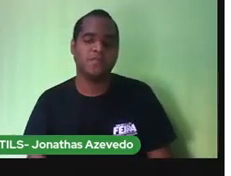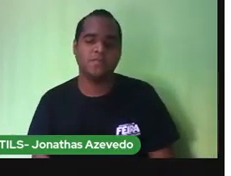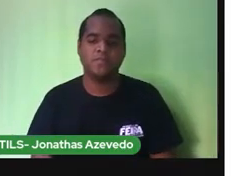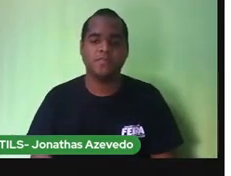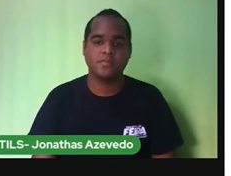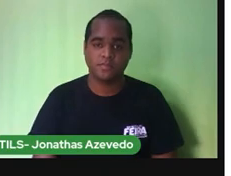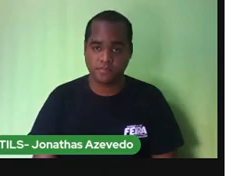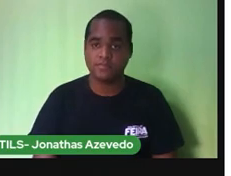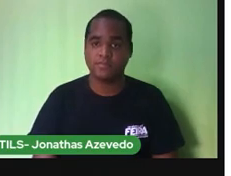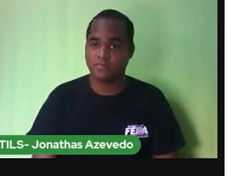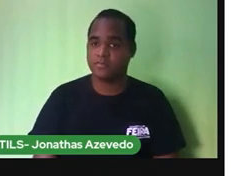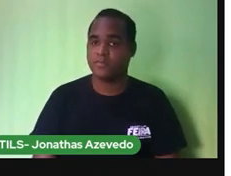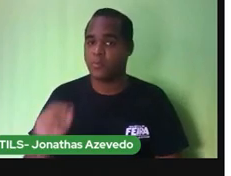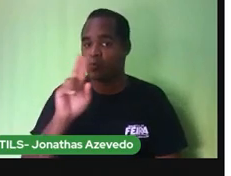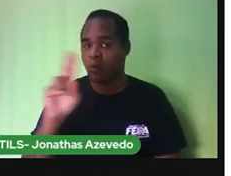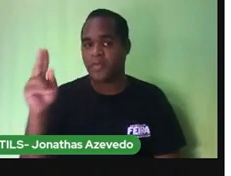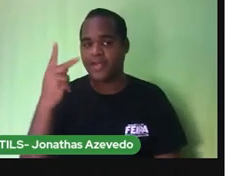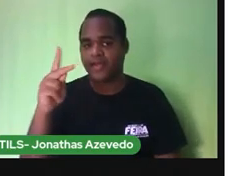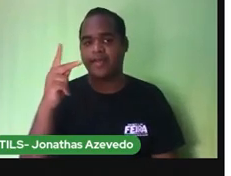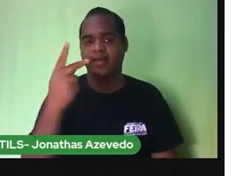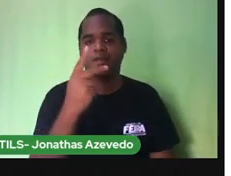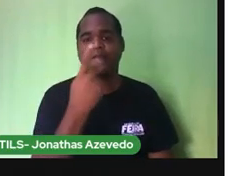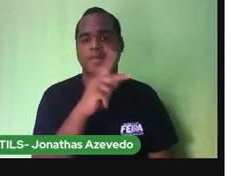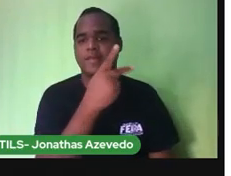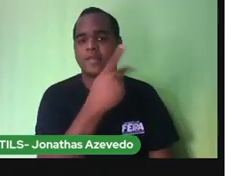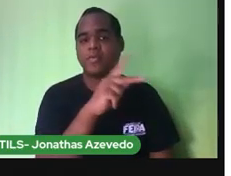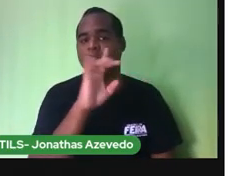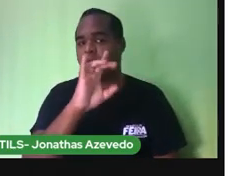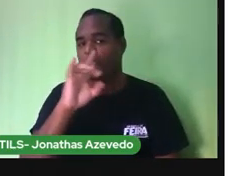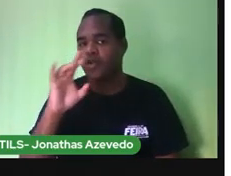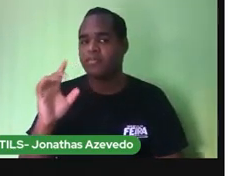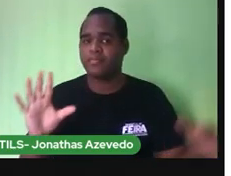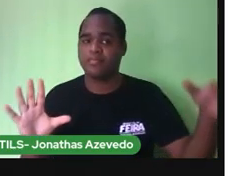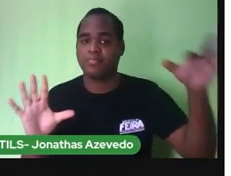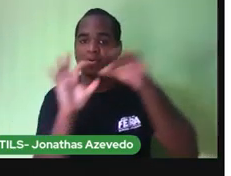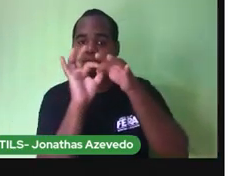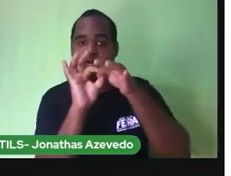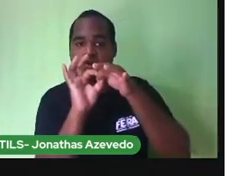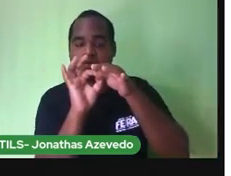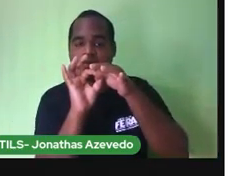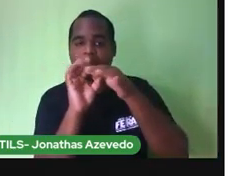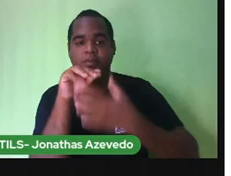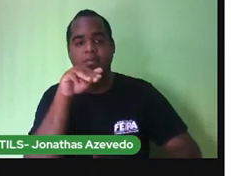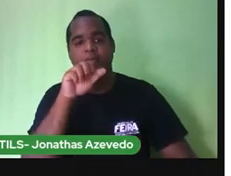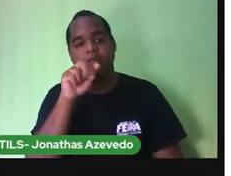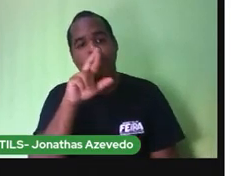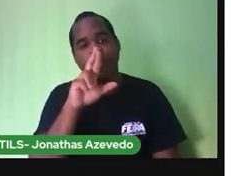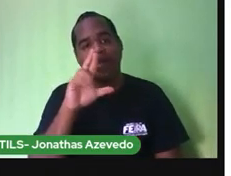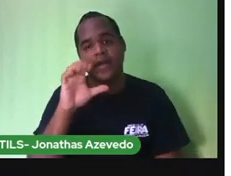temos o nome de cada uma e a gente vai fazer essa relação o marreco